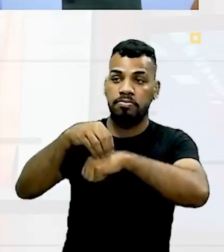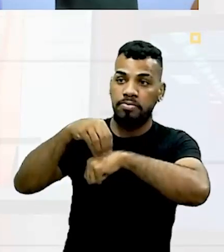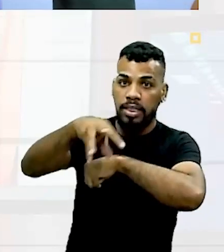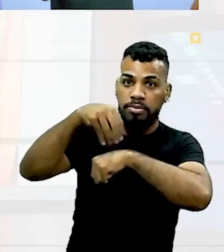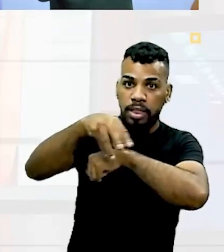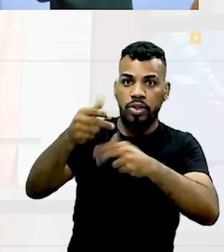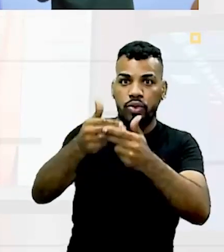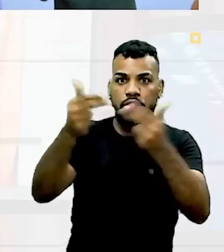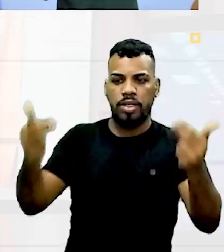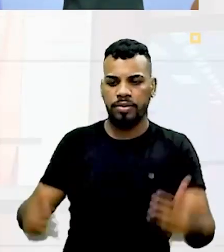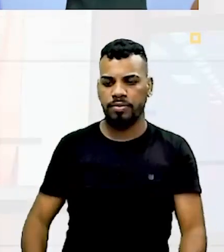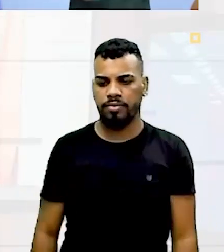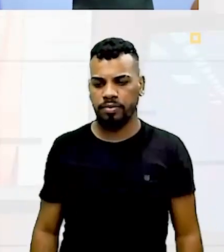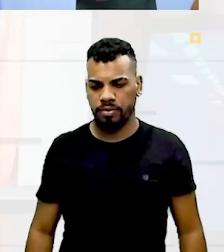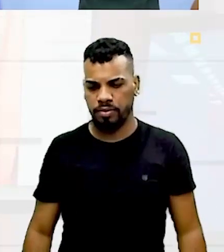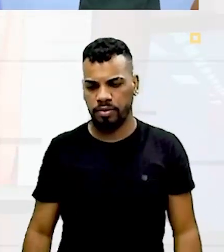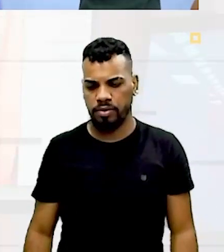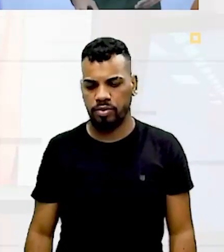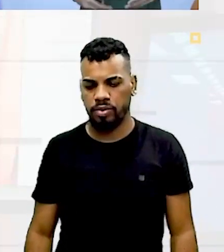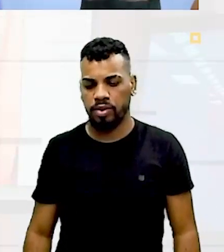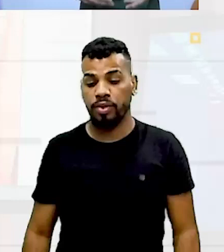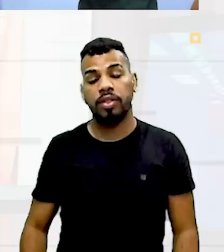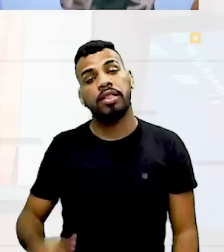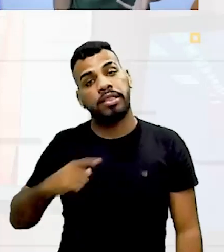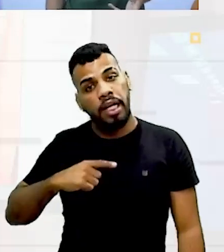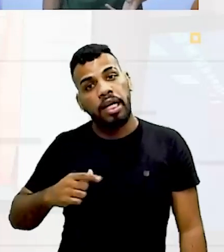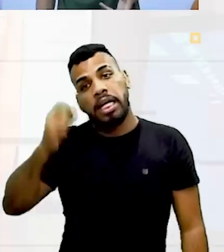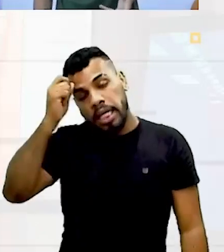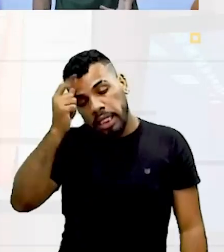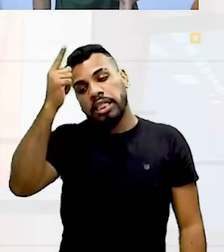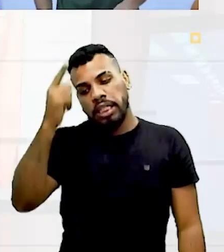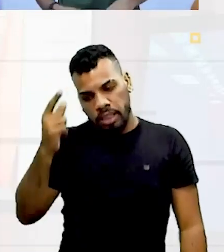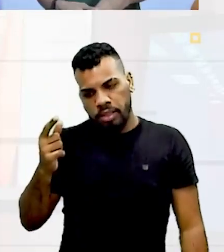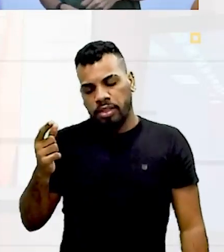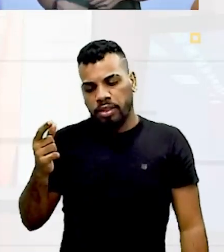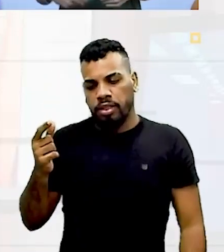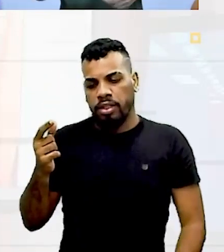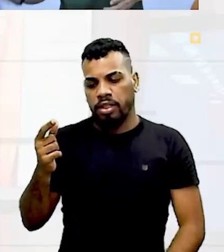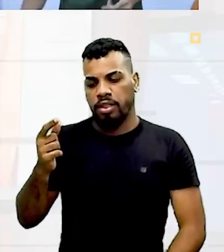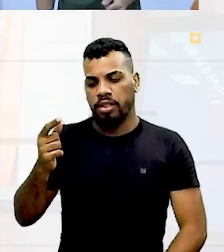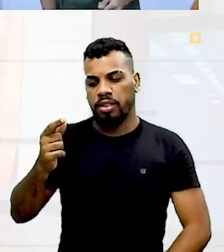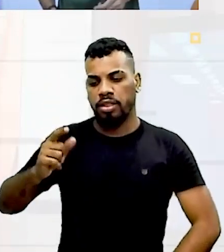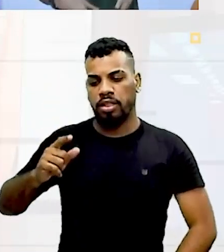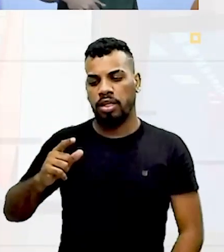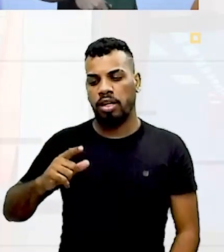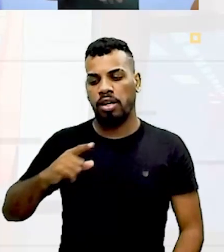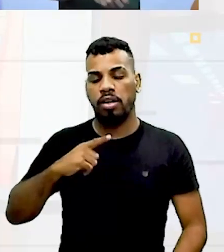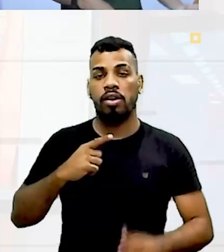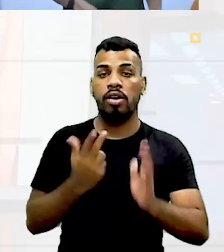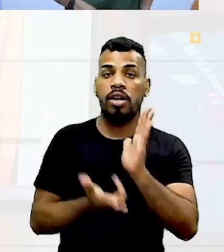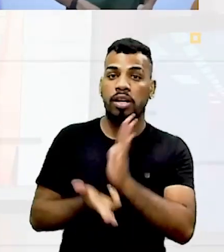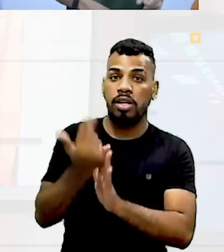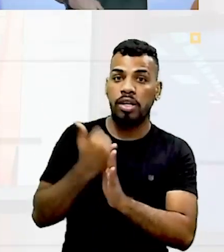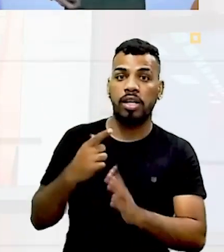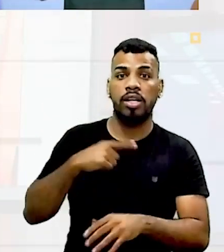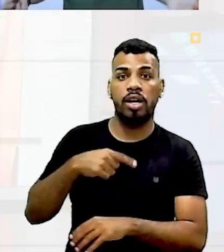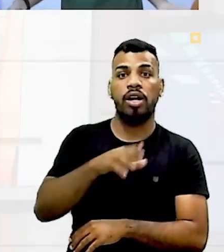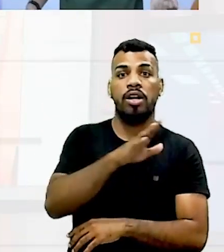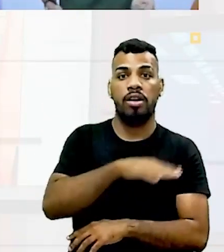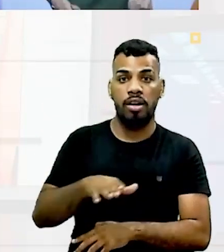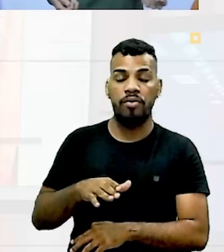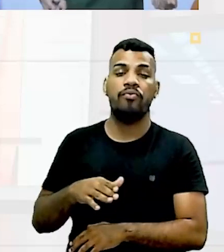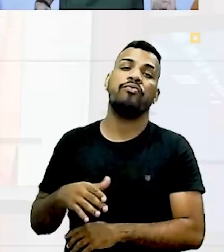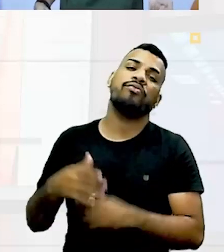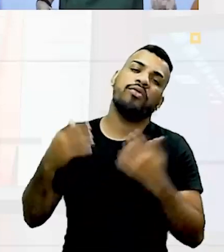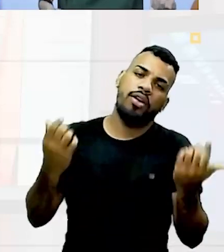essa ideia. Vai depender sempre da ideia que você está tentando passar. Por exemplo, um desenho vai ser algo mais infantil, então óbvio